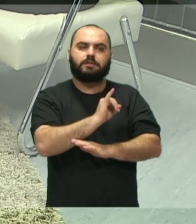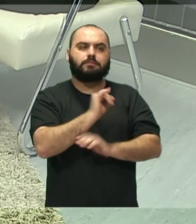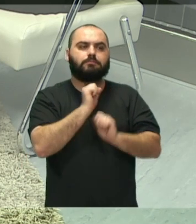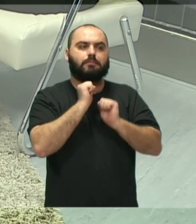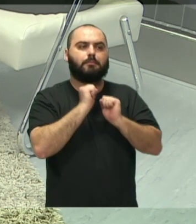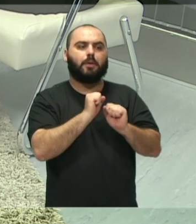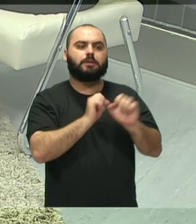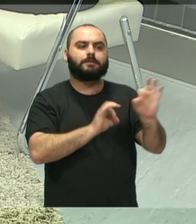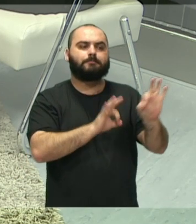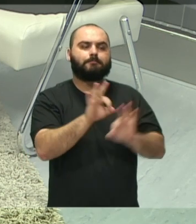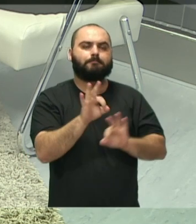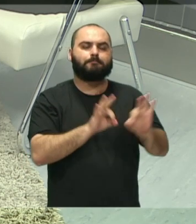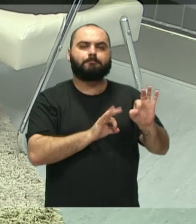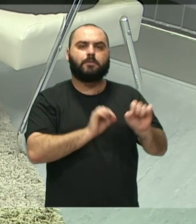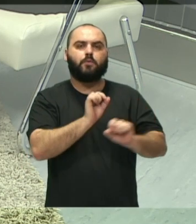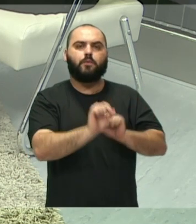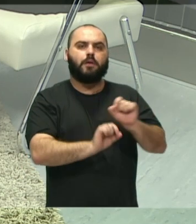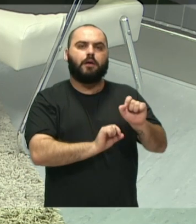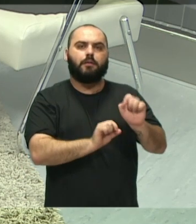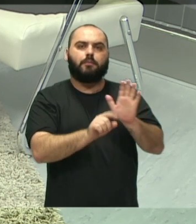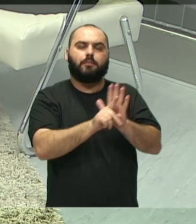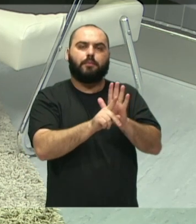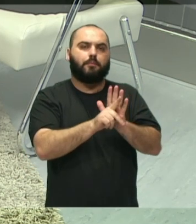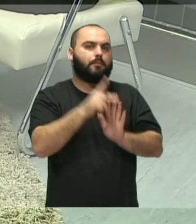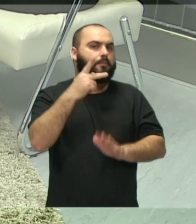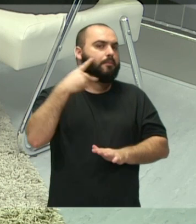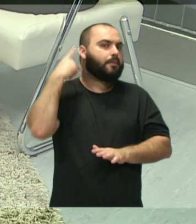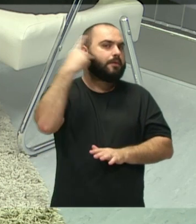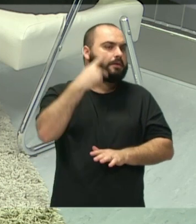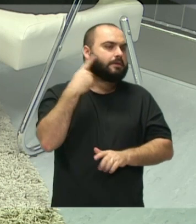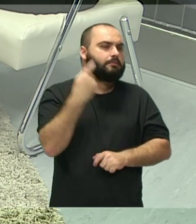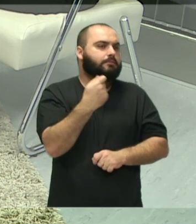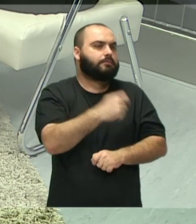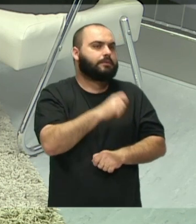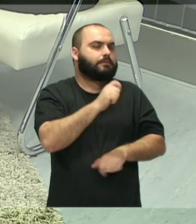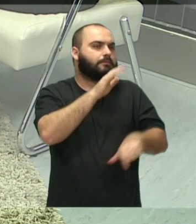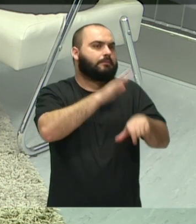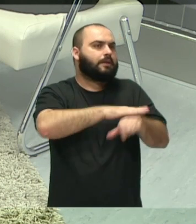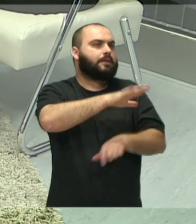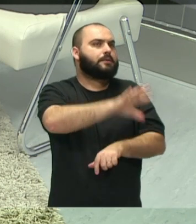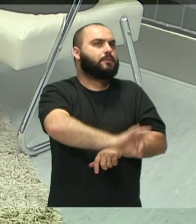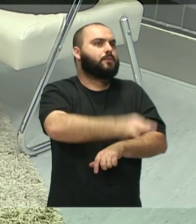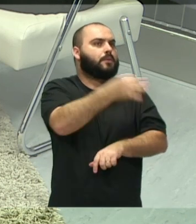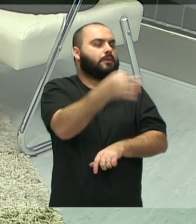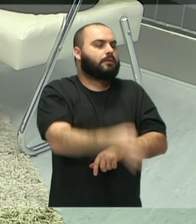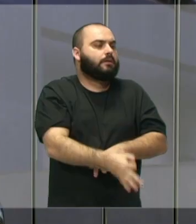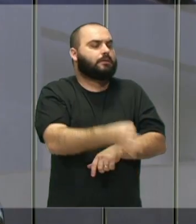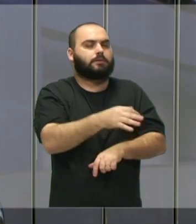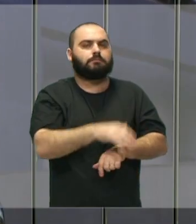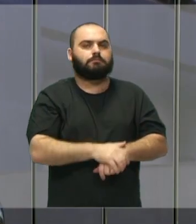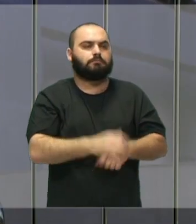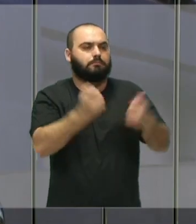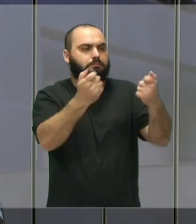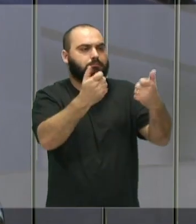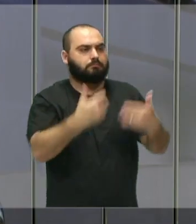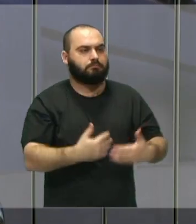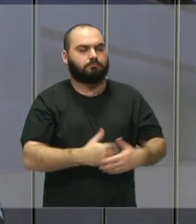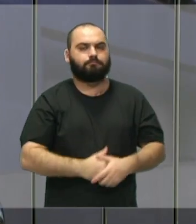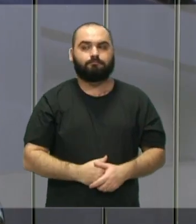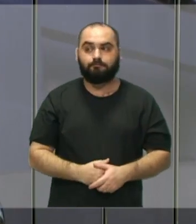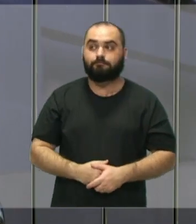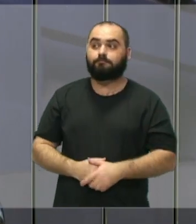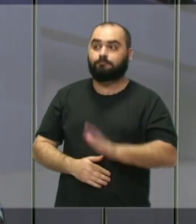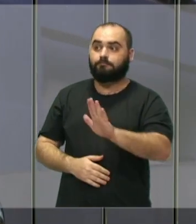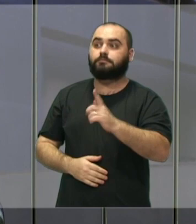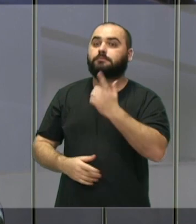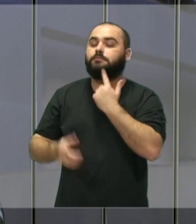para incentivar que as políticas públicas sejam mais eficazes nesse combate à violência? Eu fiquei com muita vontade de a gente